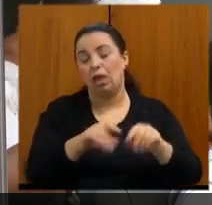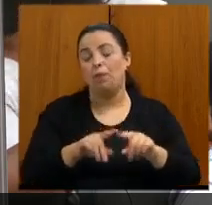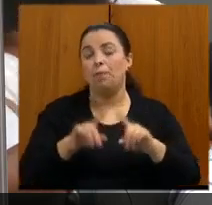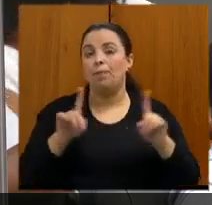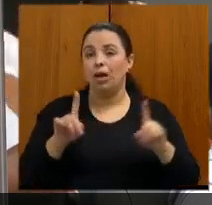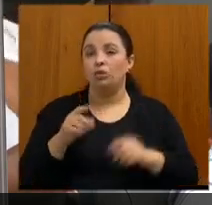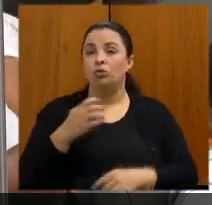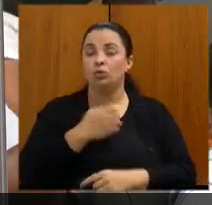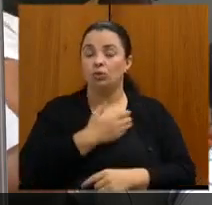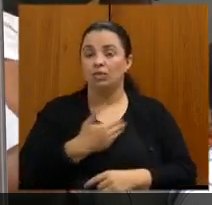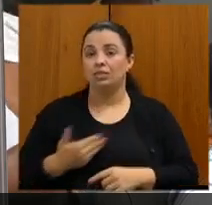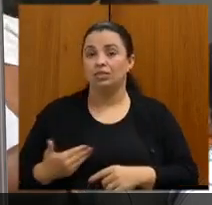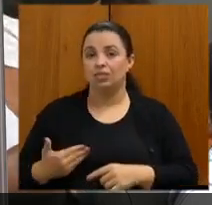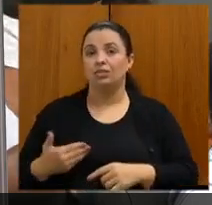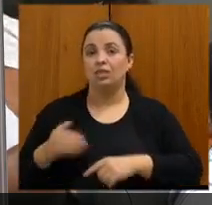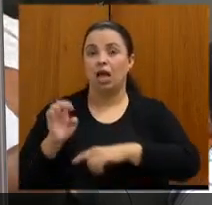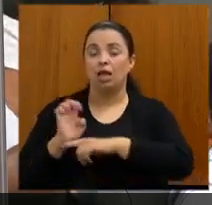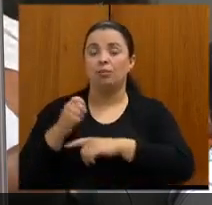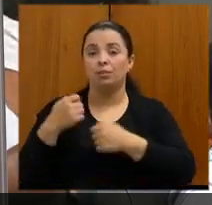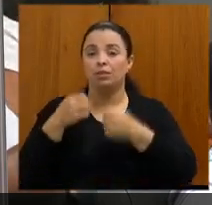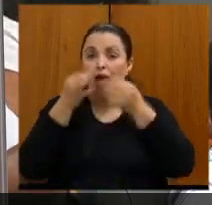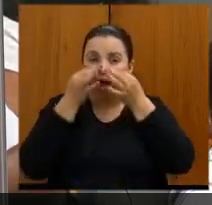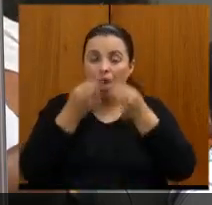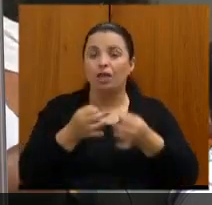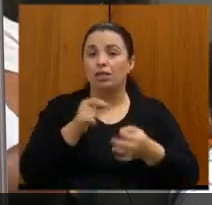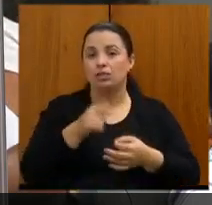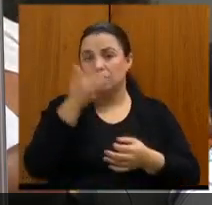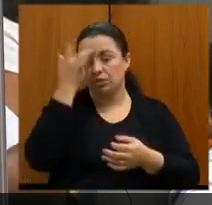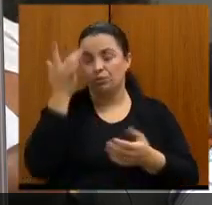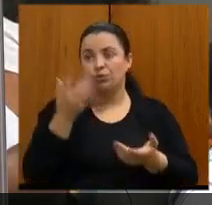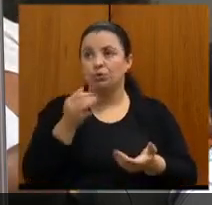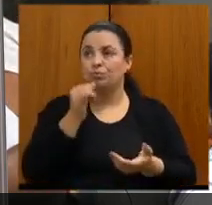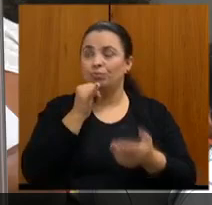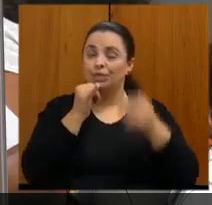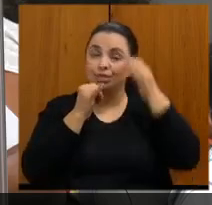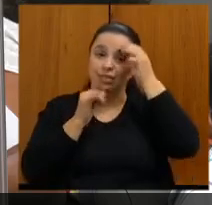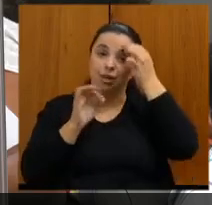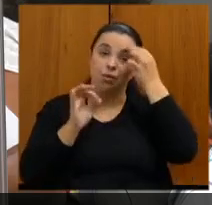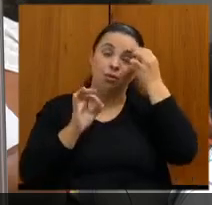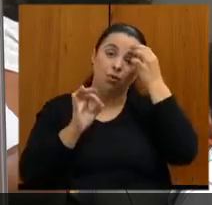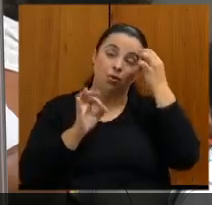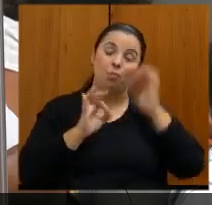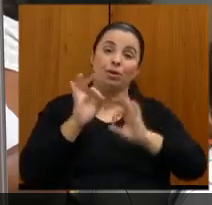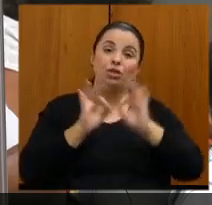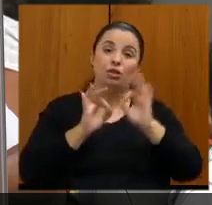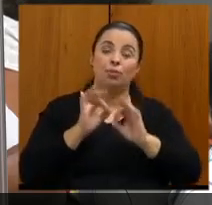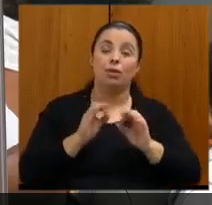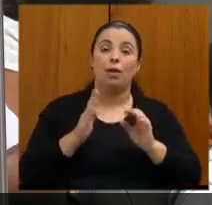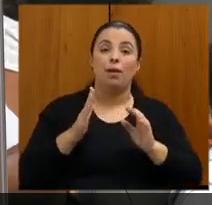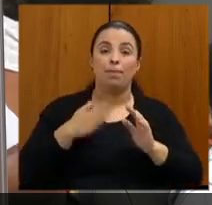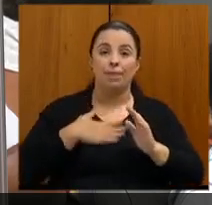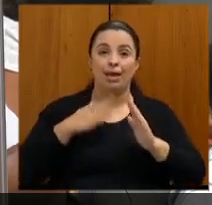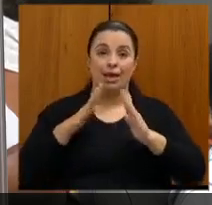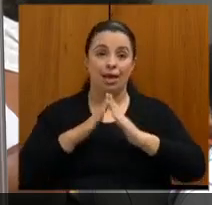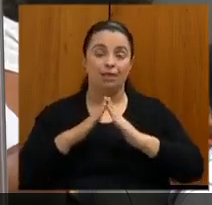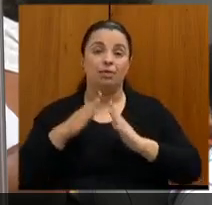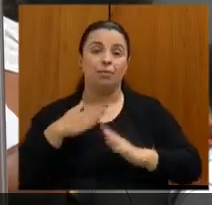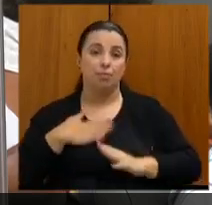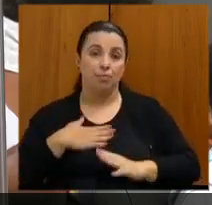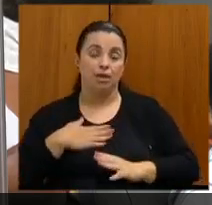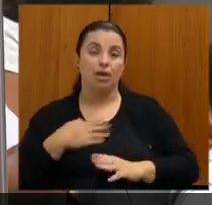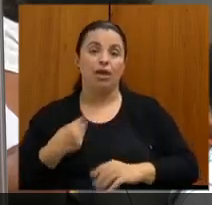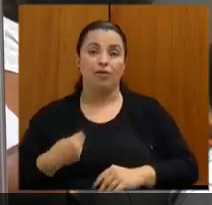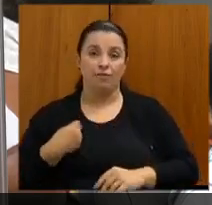essas pessoas né é o minha casa minha vida pela MRV muitas vezes não chega ao total da população